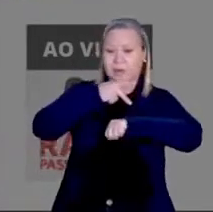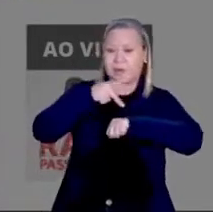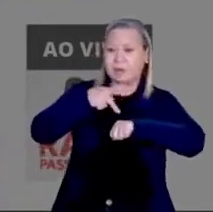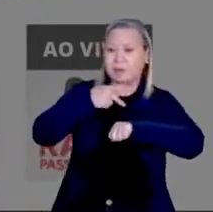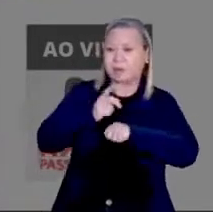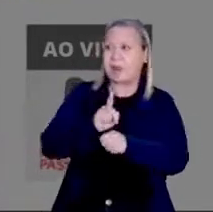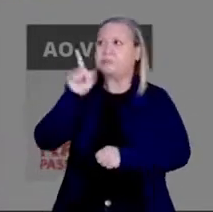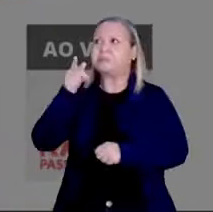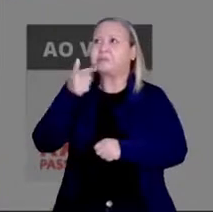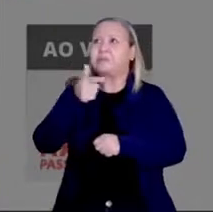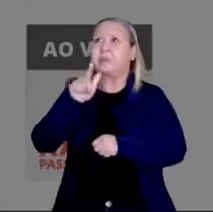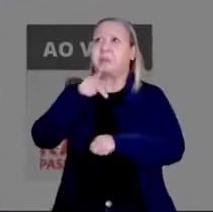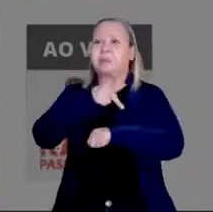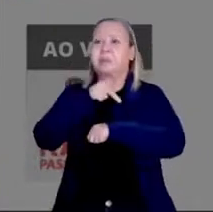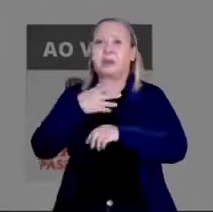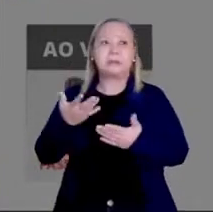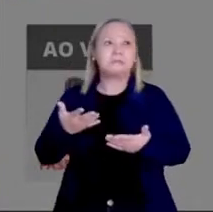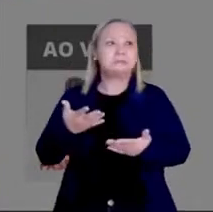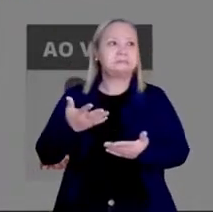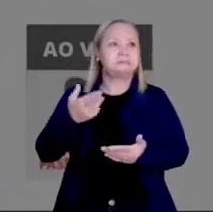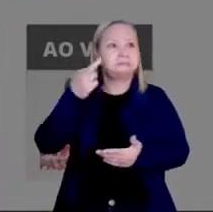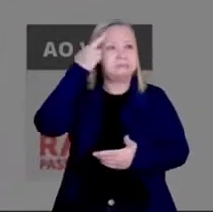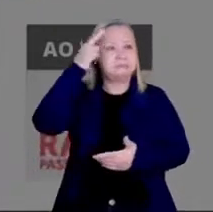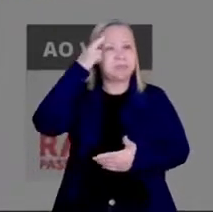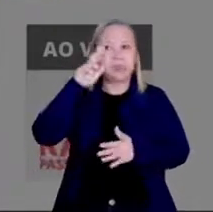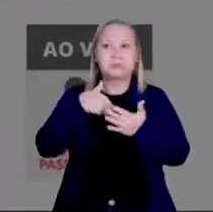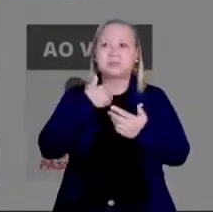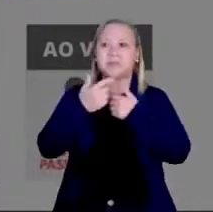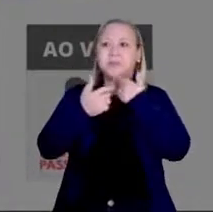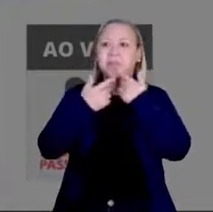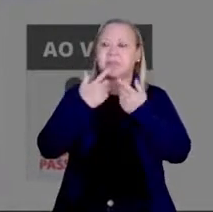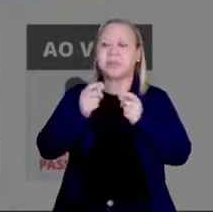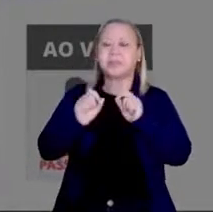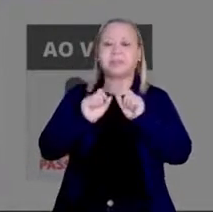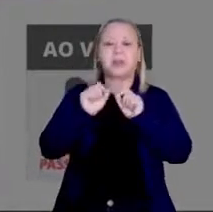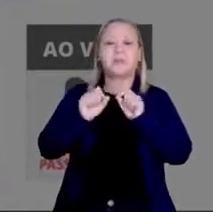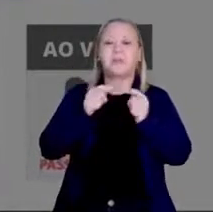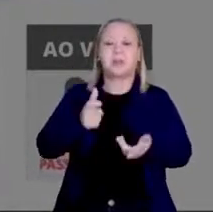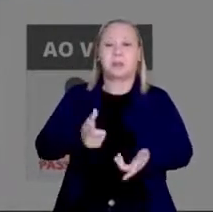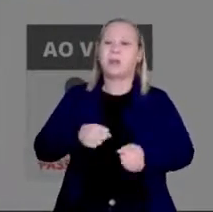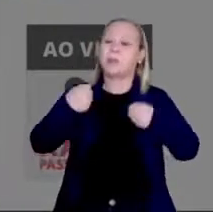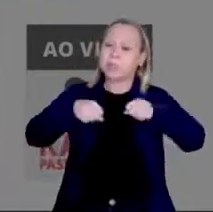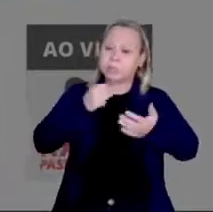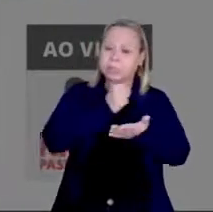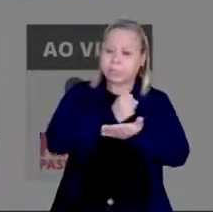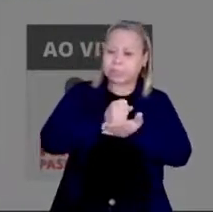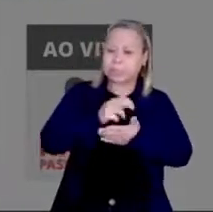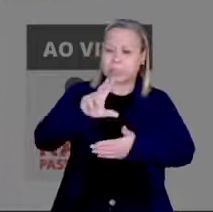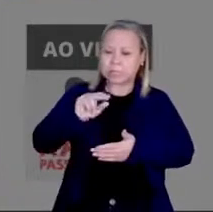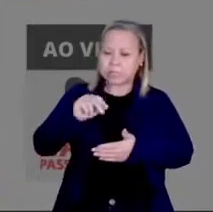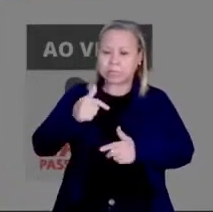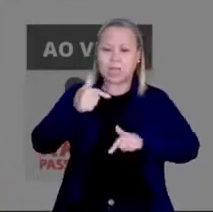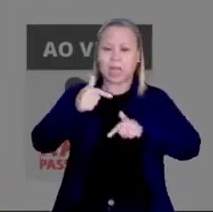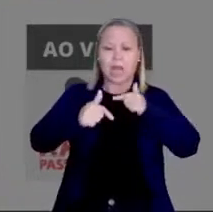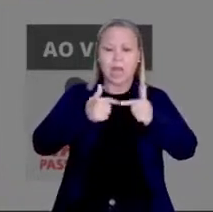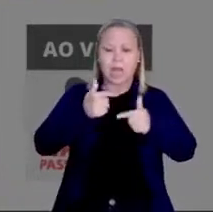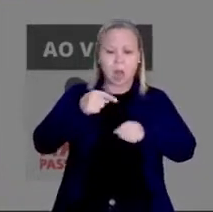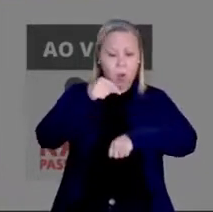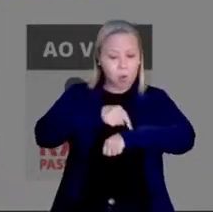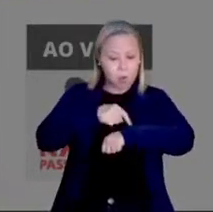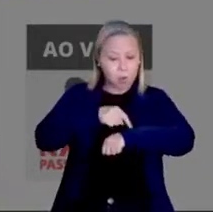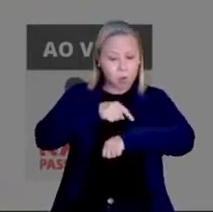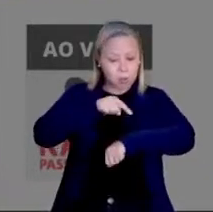uma entrevista em novembro passado que é preciso regulamentar as redes sociais, regular a internet e colocar